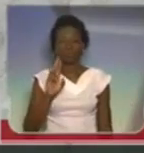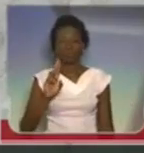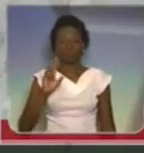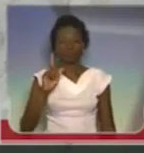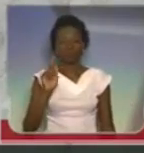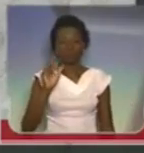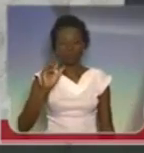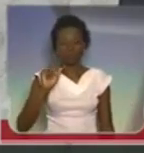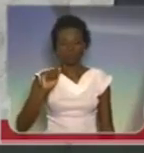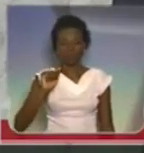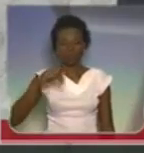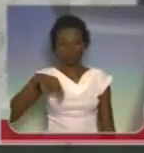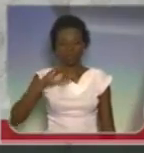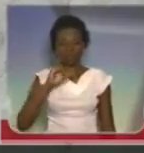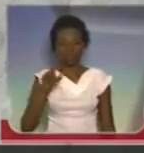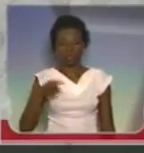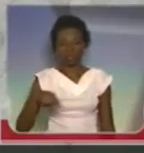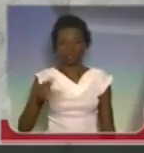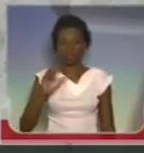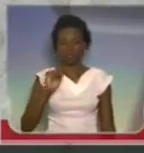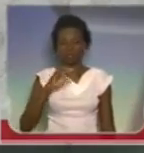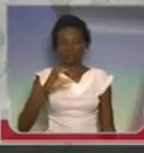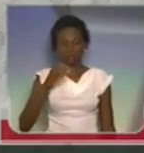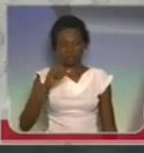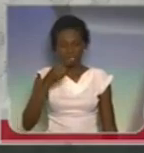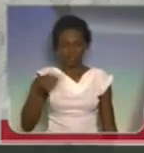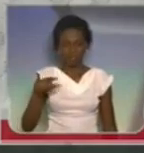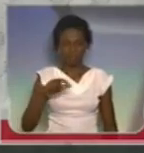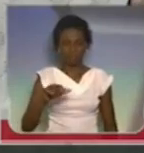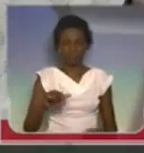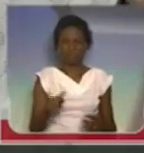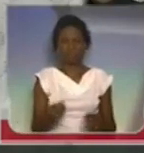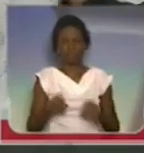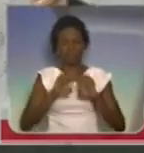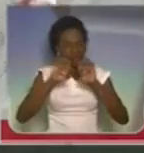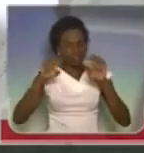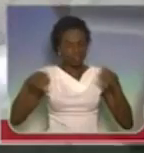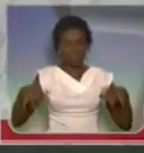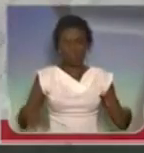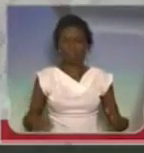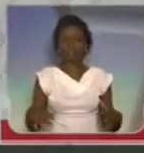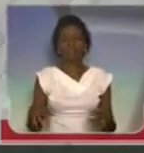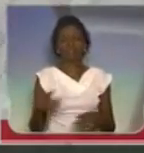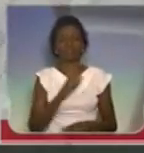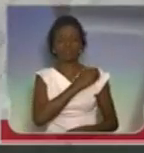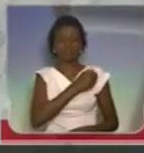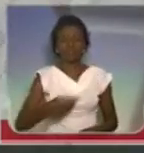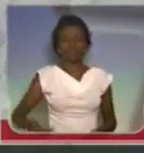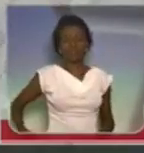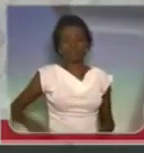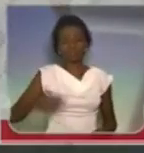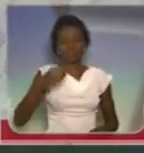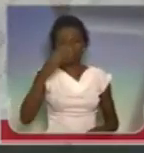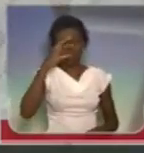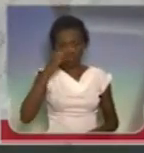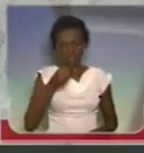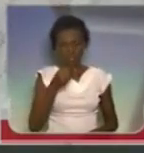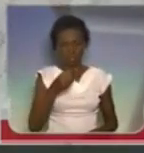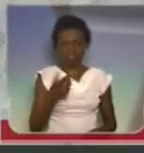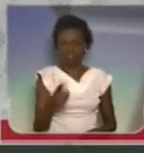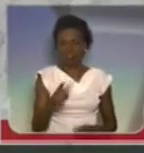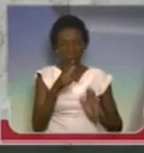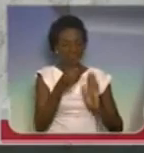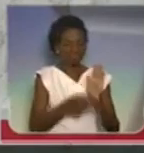de reestruturação da Educação do governo ác é um governo que realmente não tem projeto para Educação projeto do governo